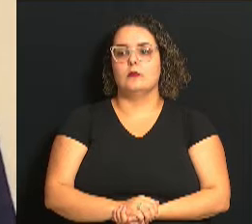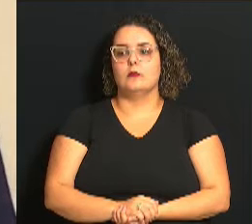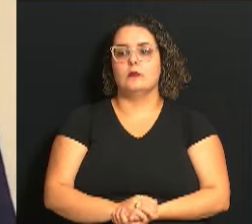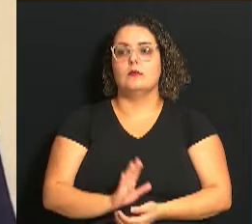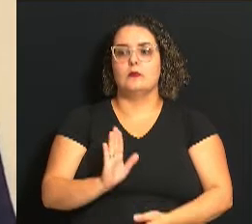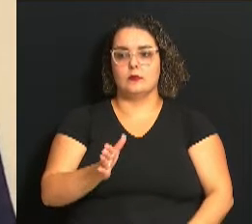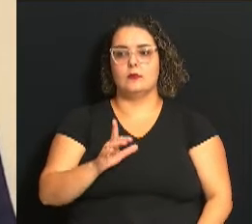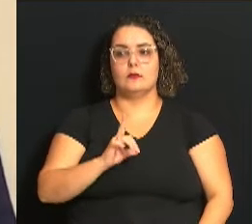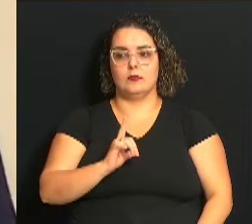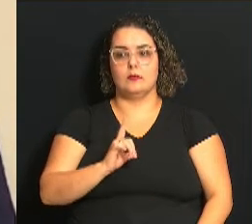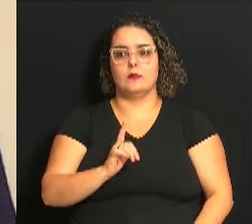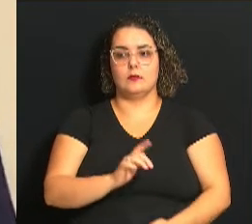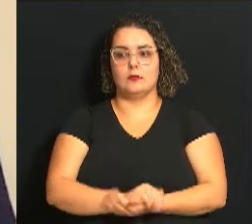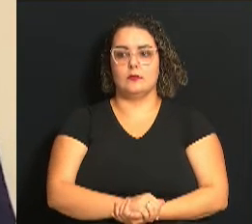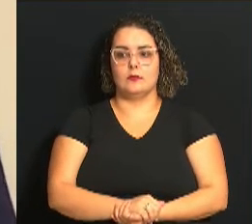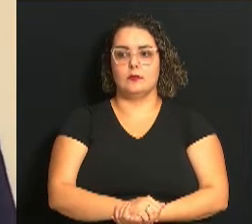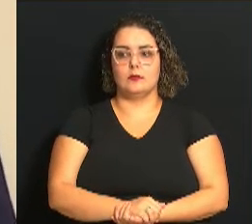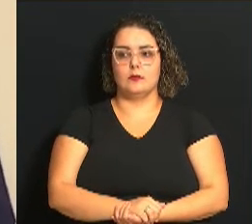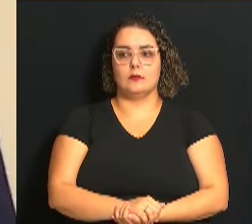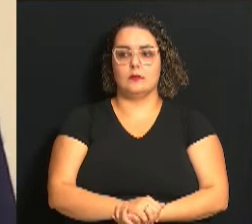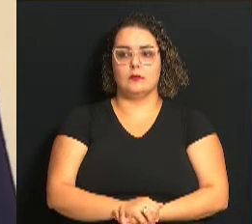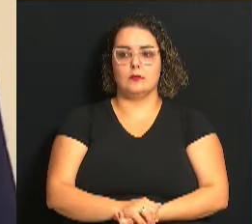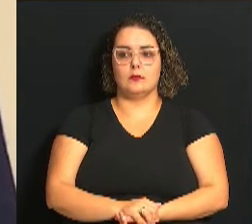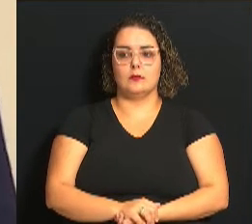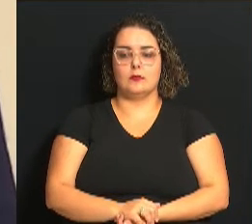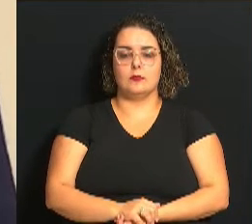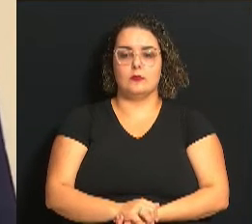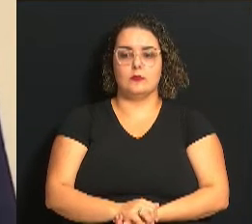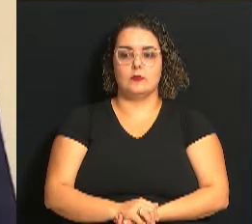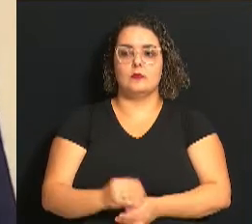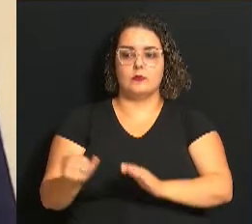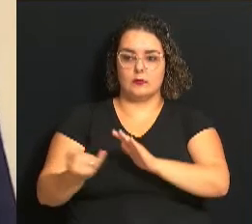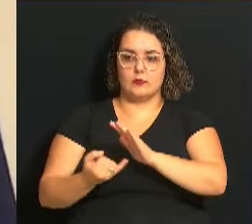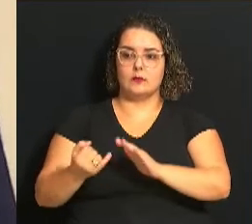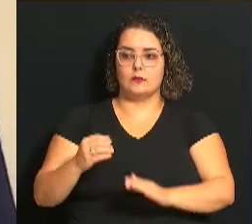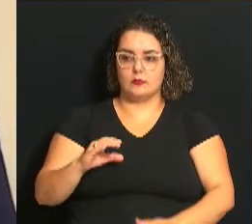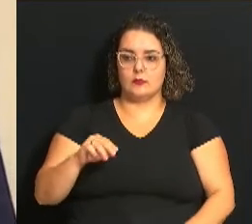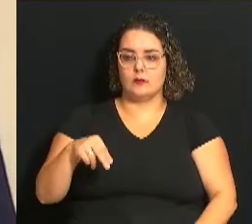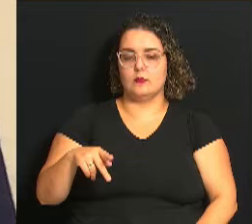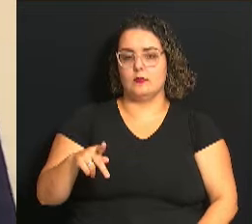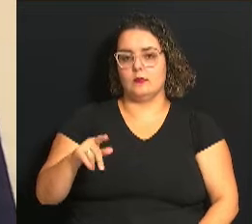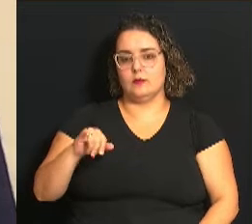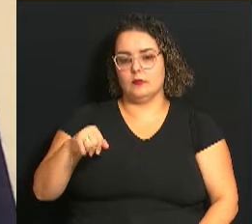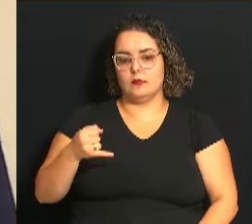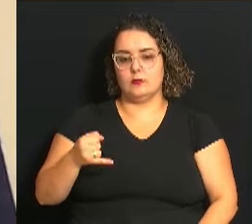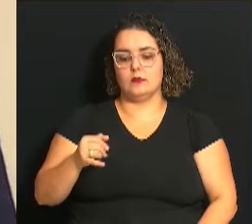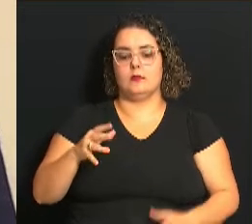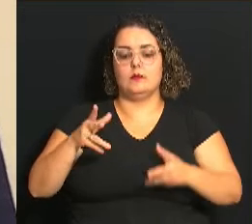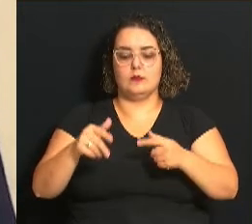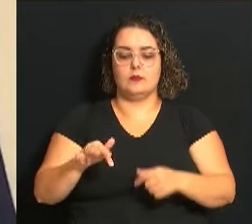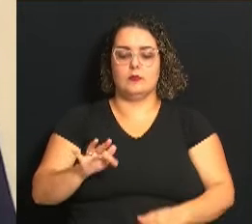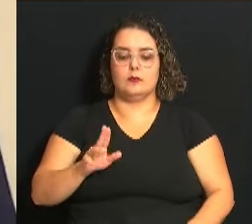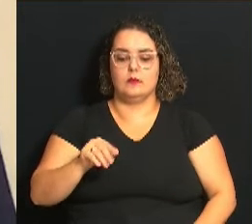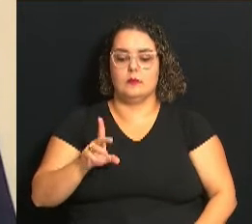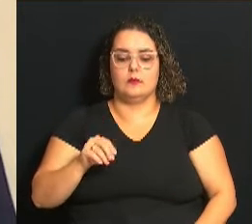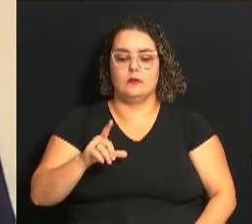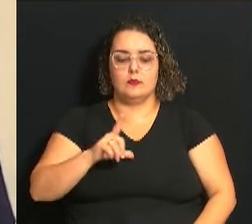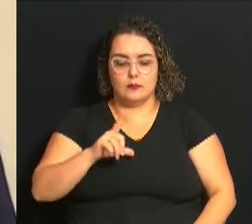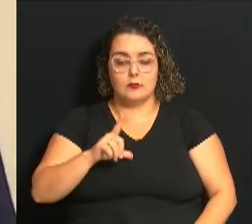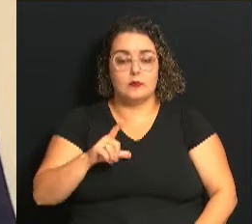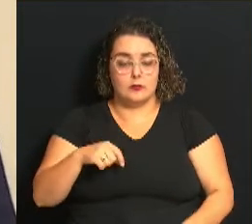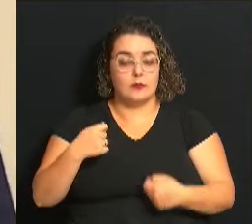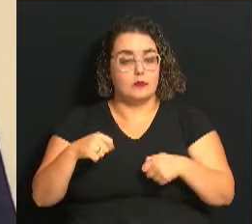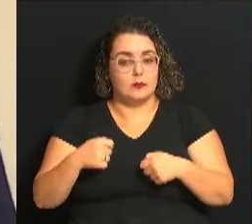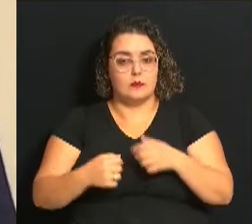né, da sua instituição via o CNPJ, que todo fundo tem que ter, e agora nós estamos pleiteando,